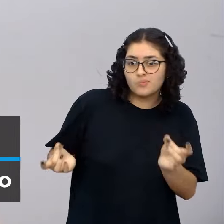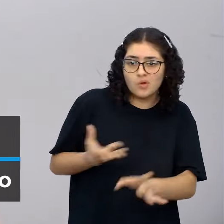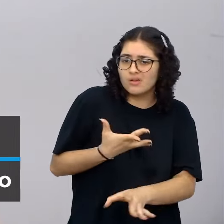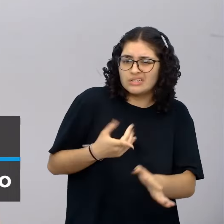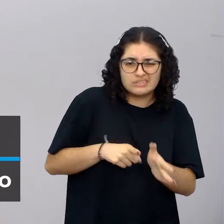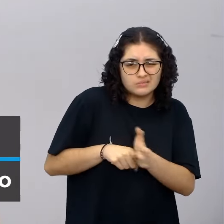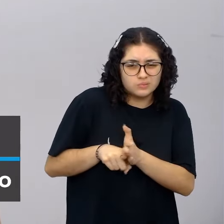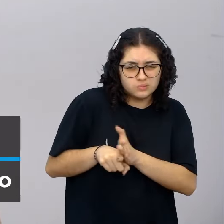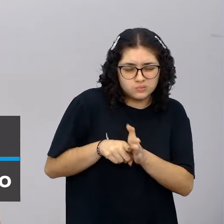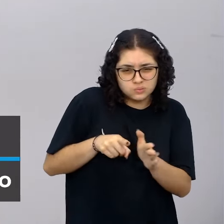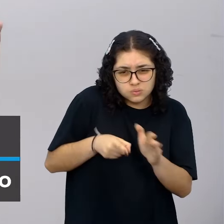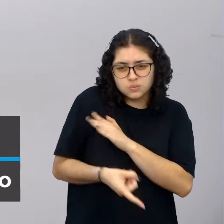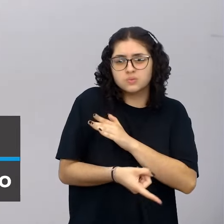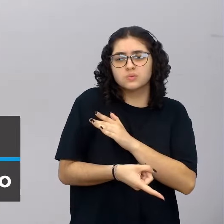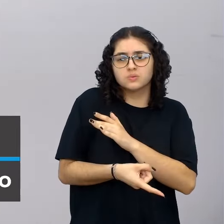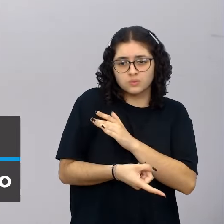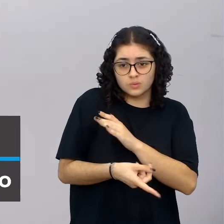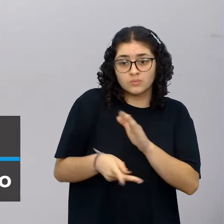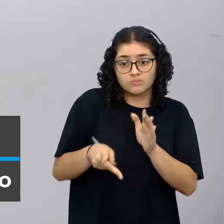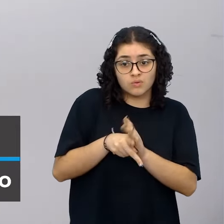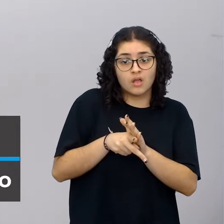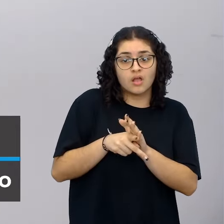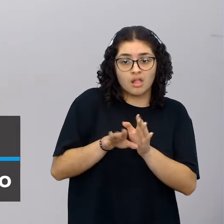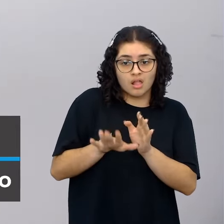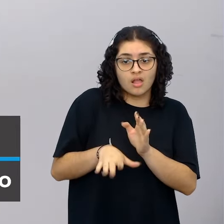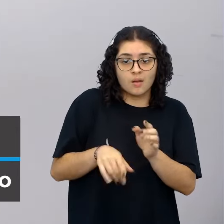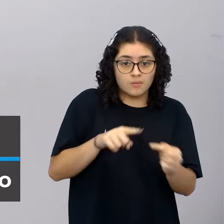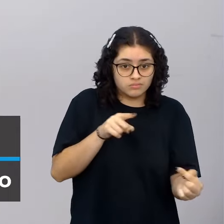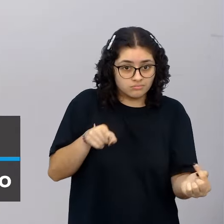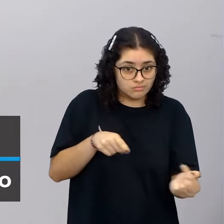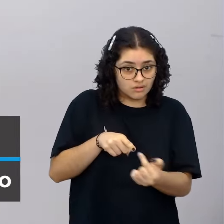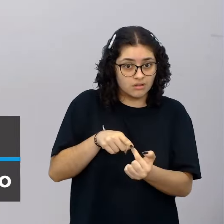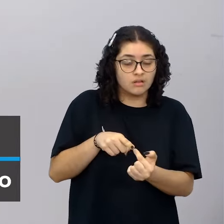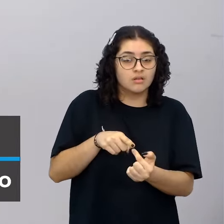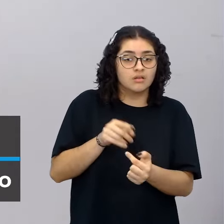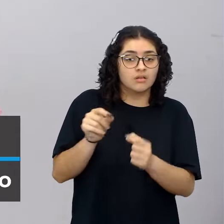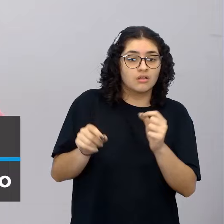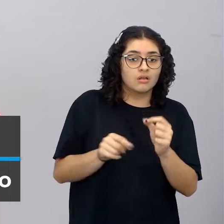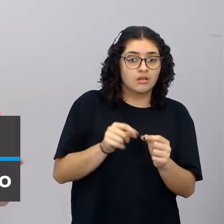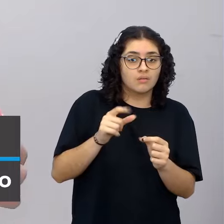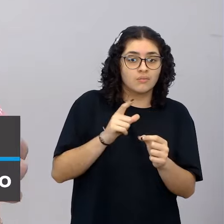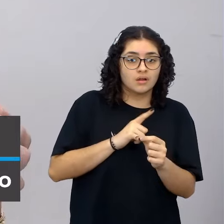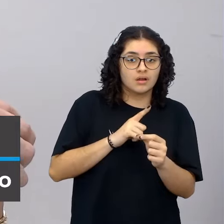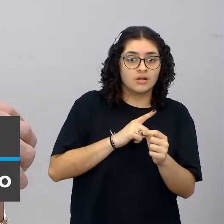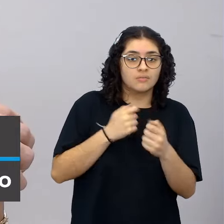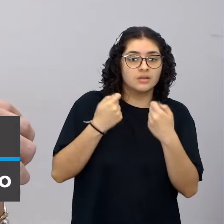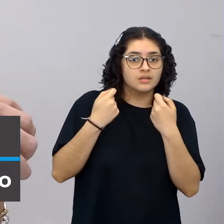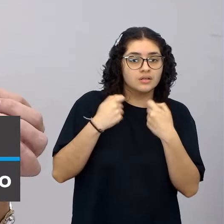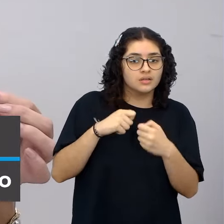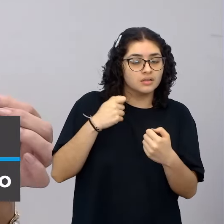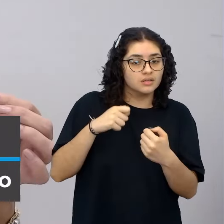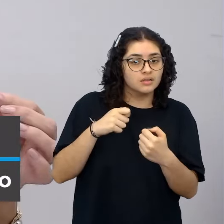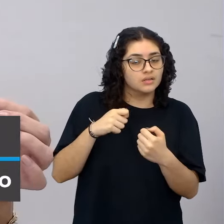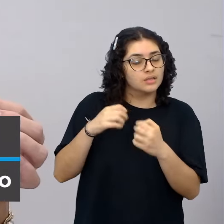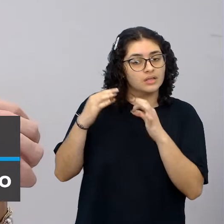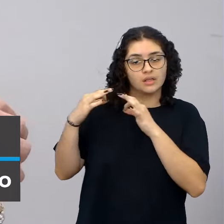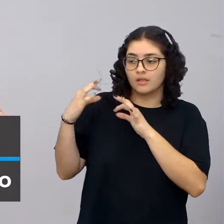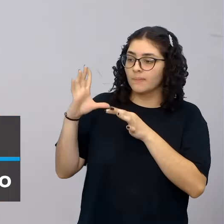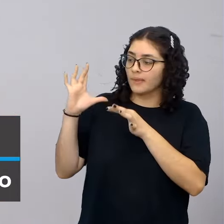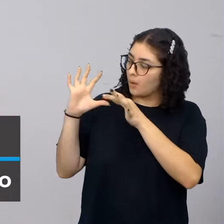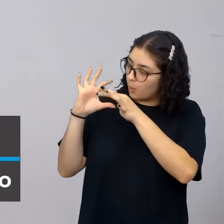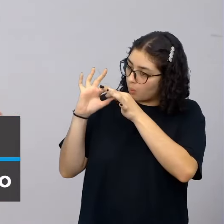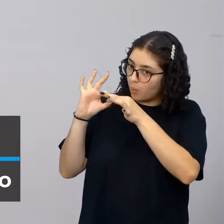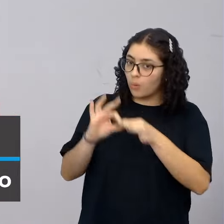pesquisou muito, um material estruturado com esta intencionalidade de ter uma progressão, a partir da primeira situação de